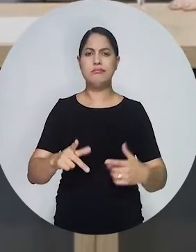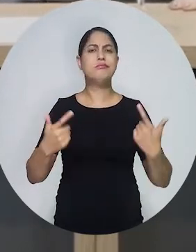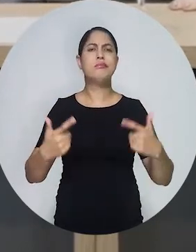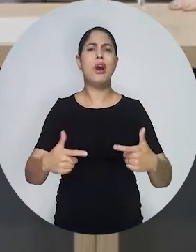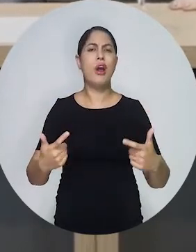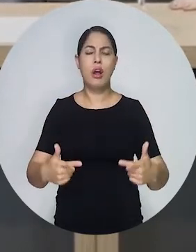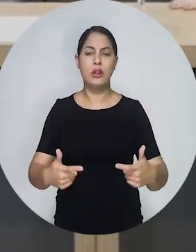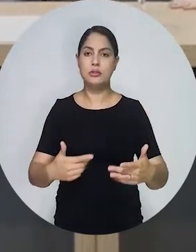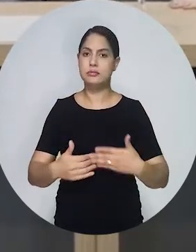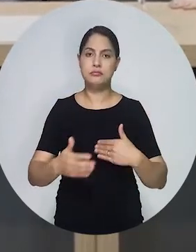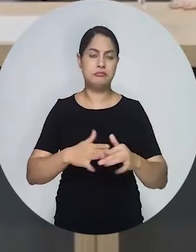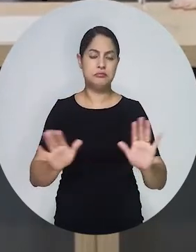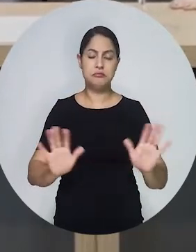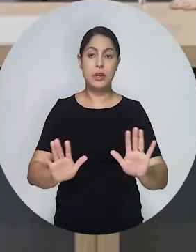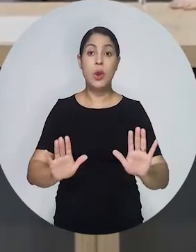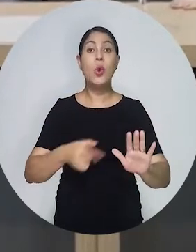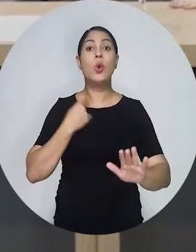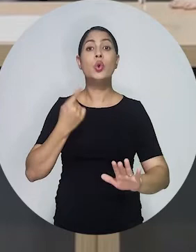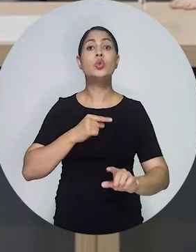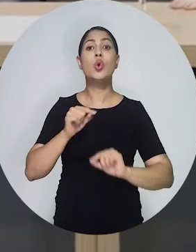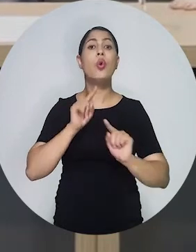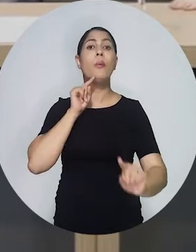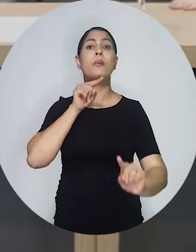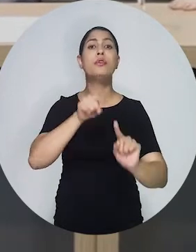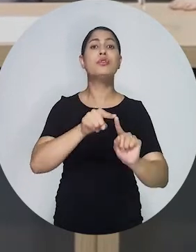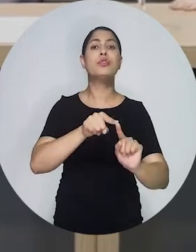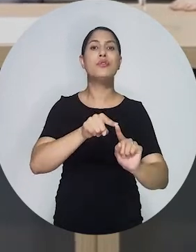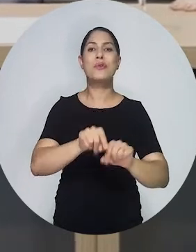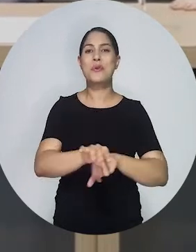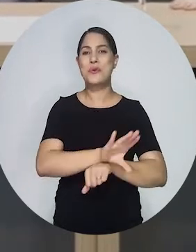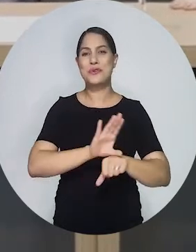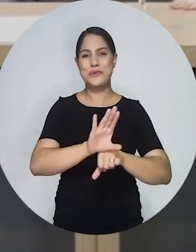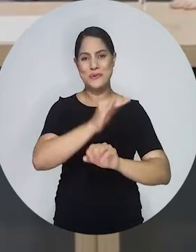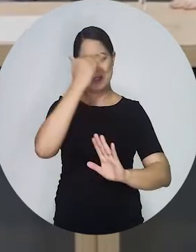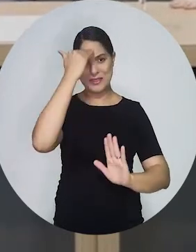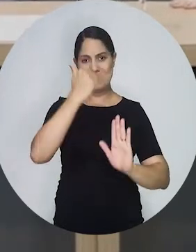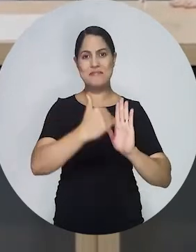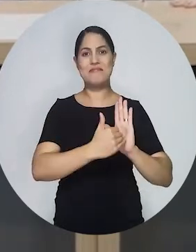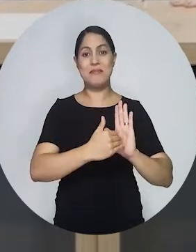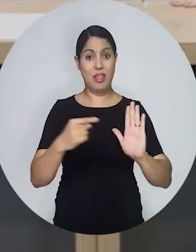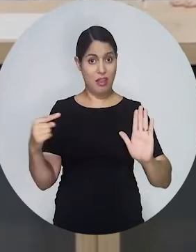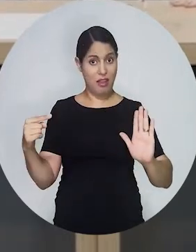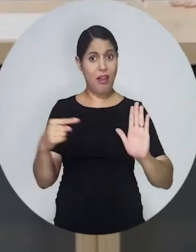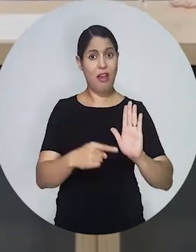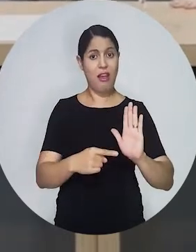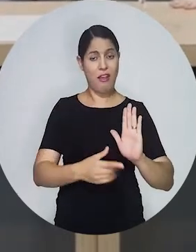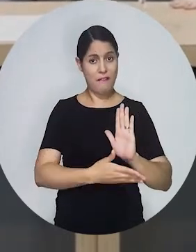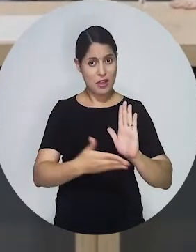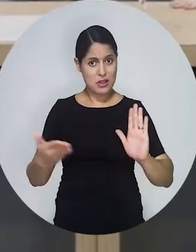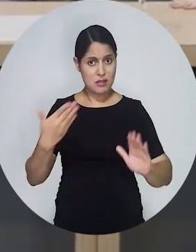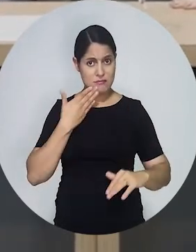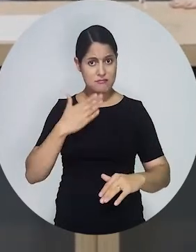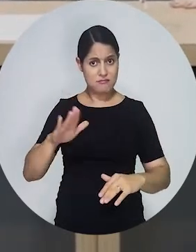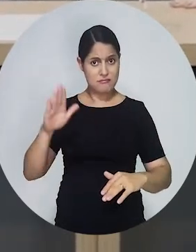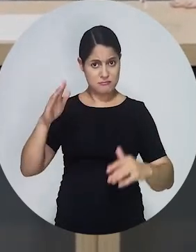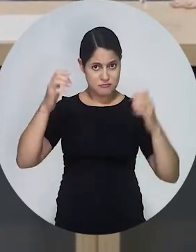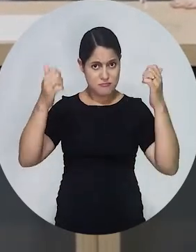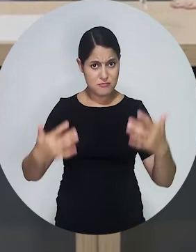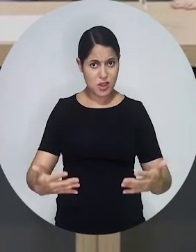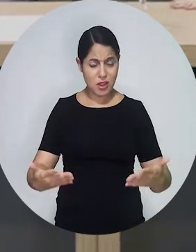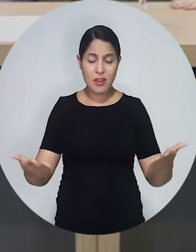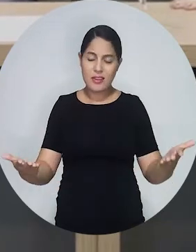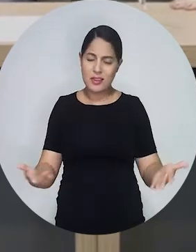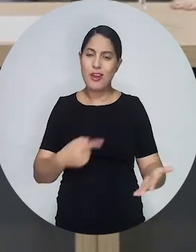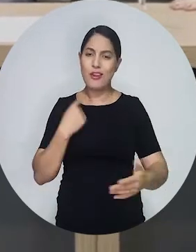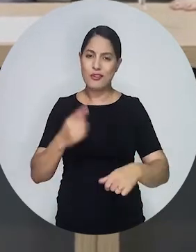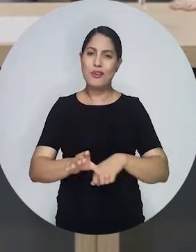quais forem, de que cor forem, por que candidato for. Nosso norte aqui tem que ser a Constituição. E a gente está aqui lutando por esse juramento que